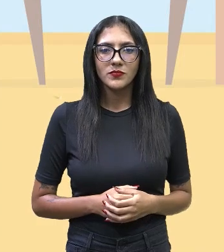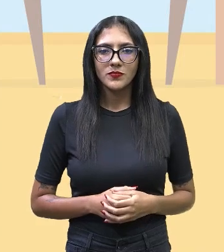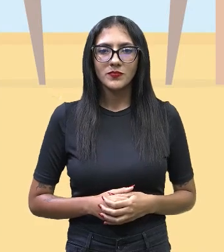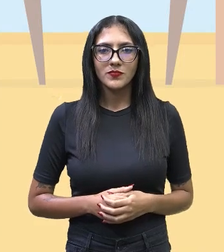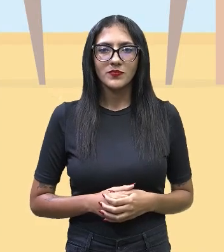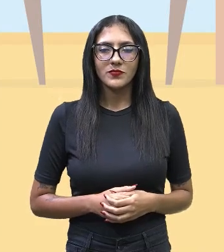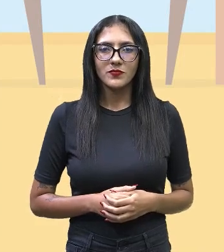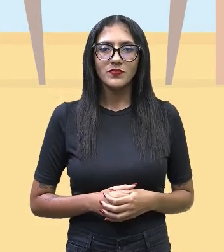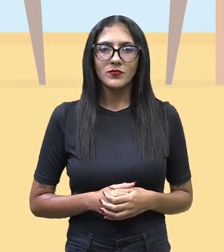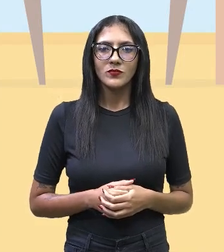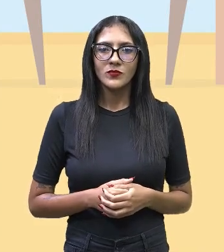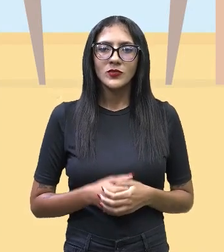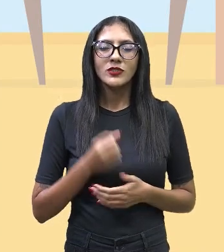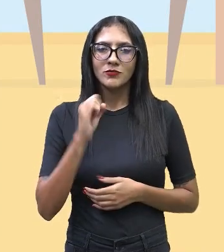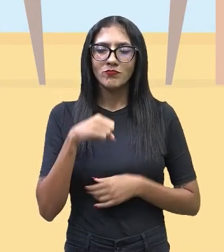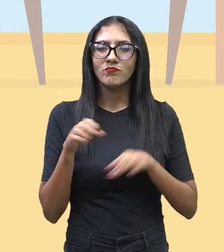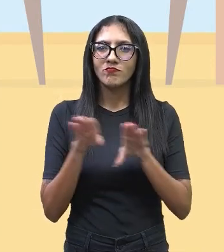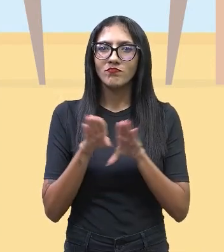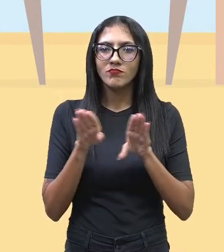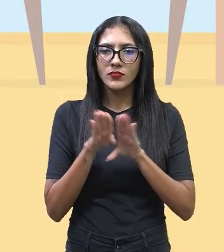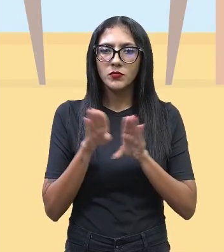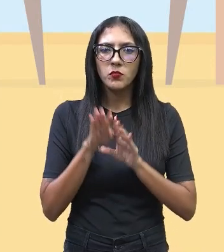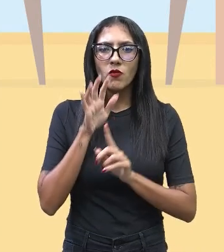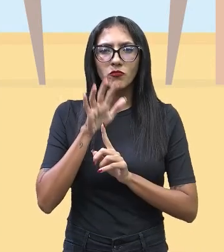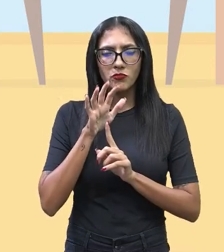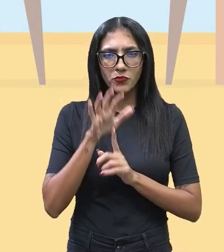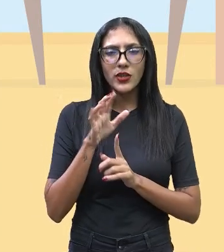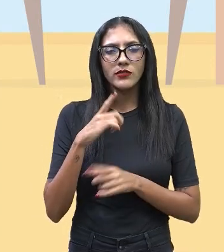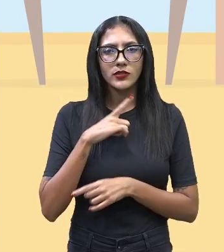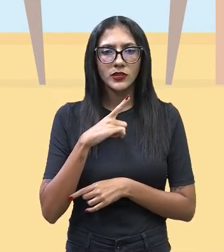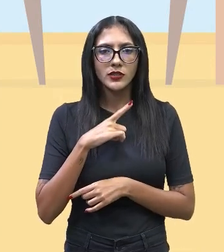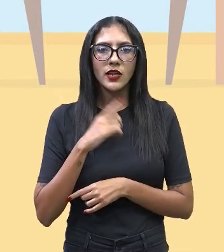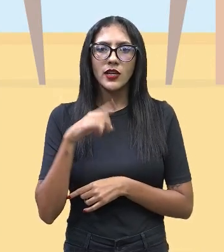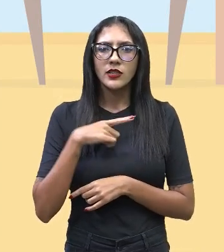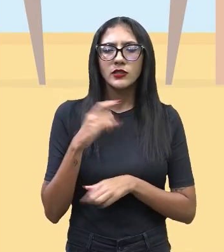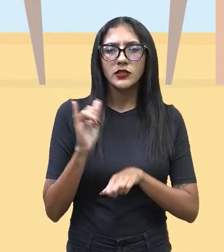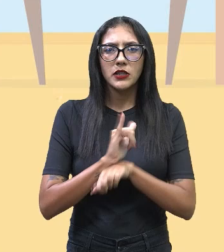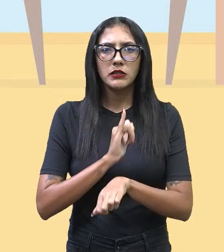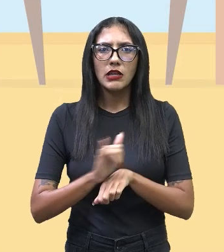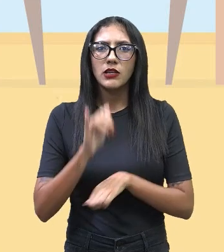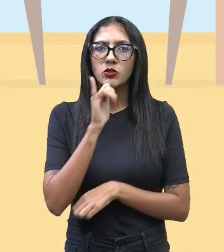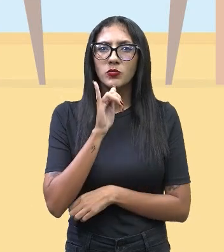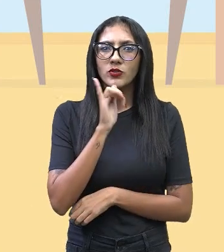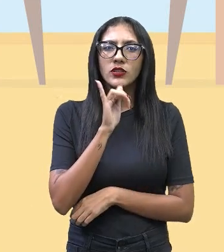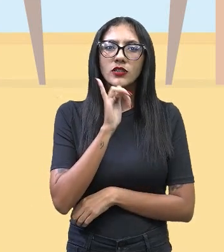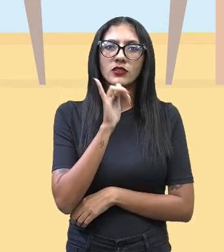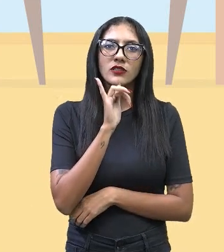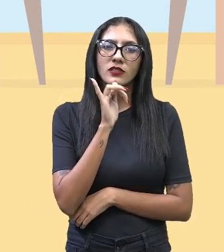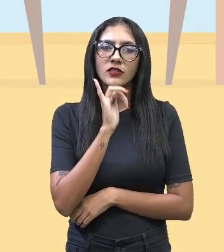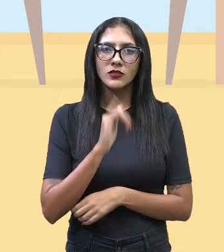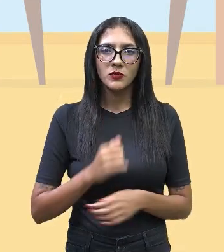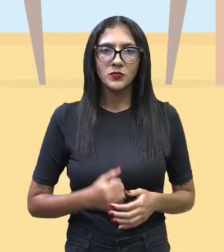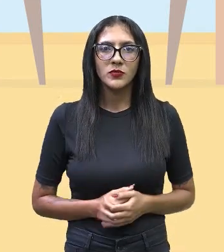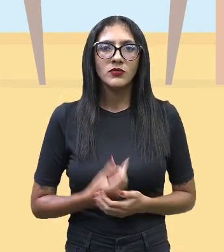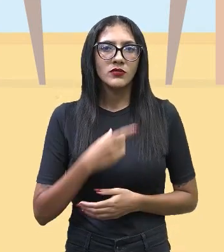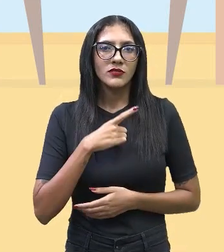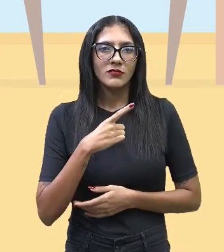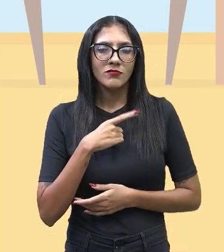há uma influência muito grande, porque eles usam artifícios das cores, né? Utilizam